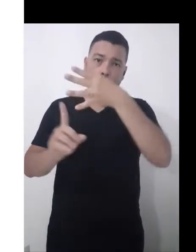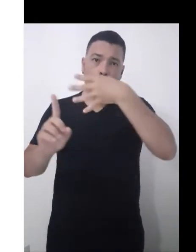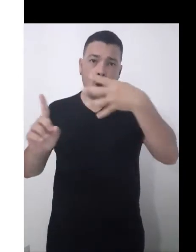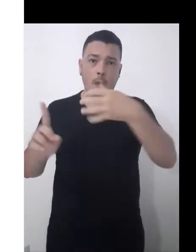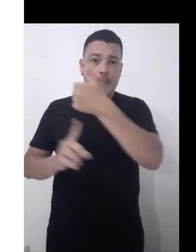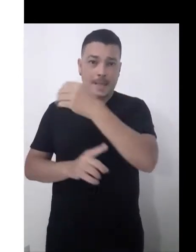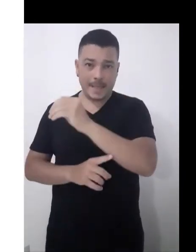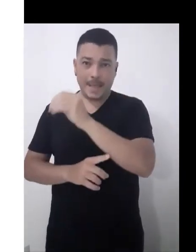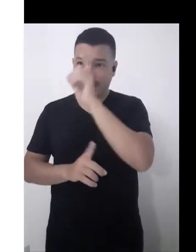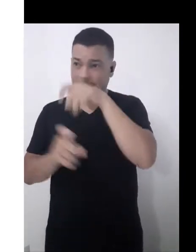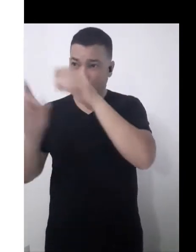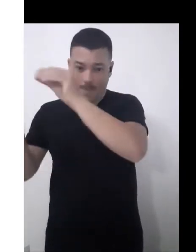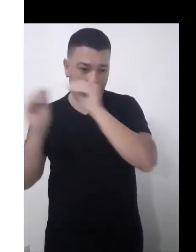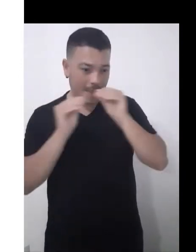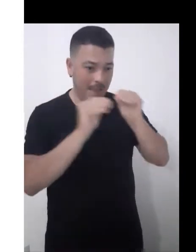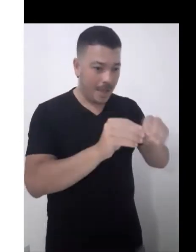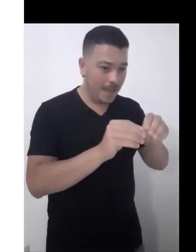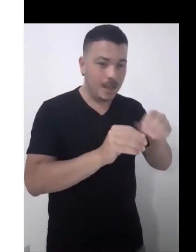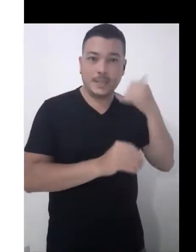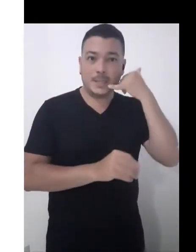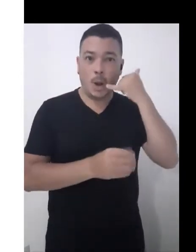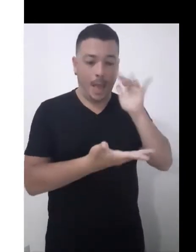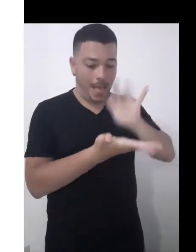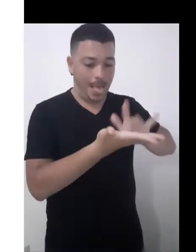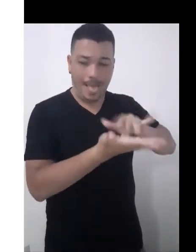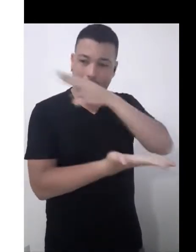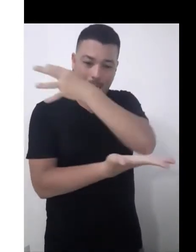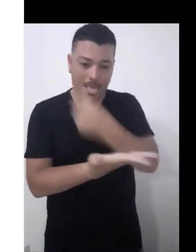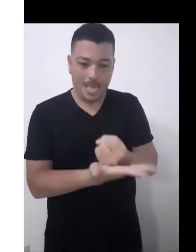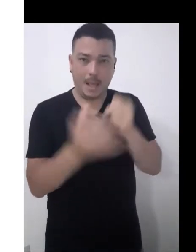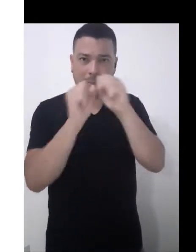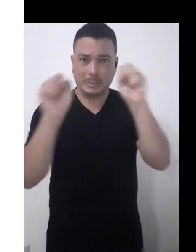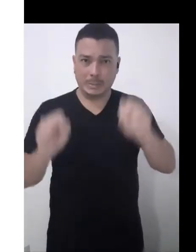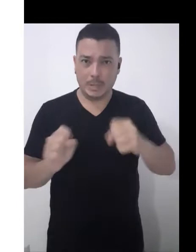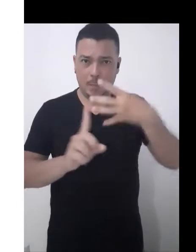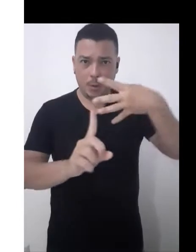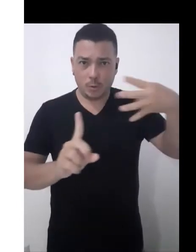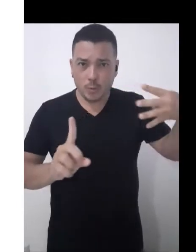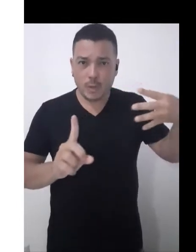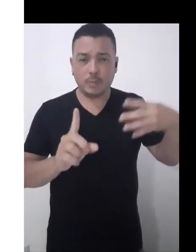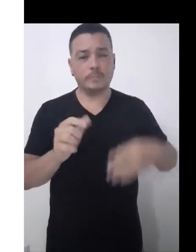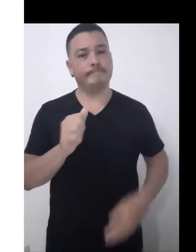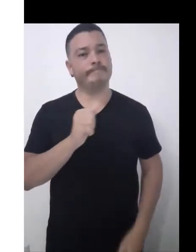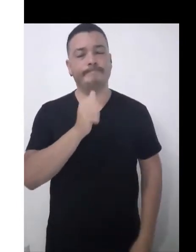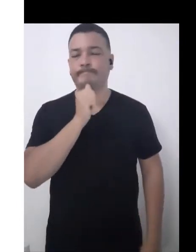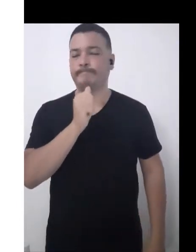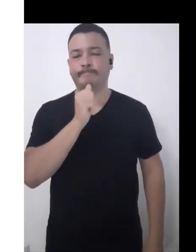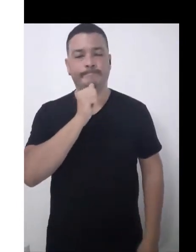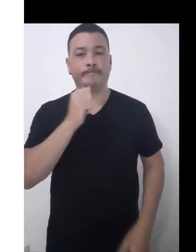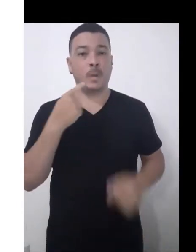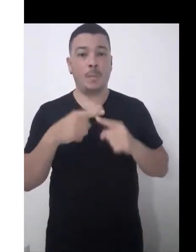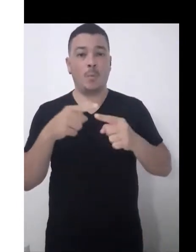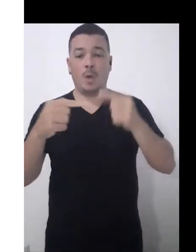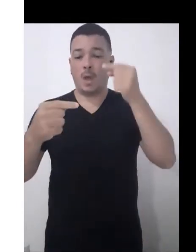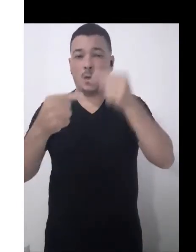instalá-lo em um aparelho smartphone. O hardware que tem ali, o tipo de software, o tipo de instrução que ele aceita é